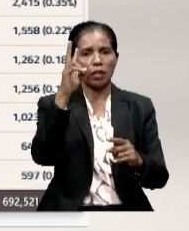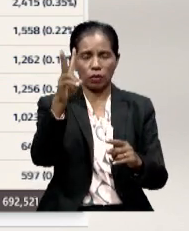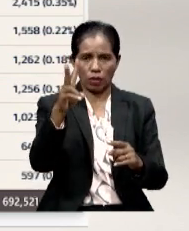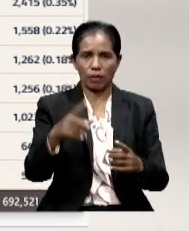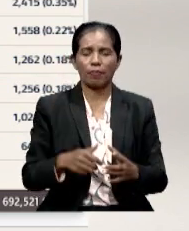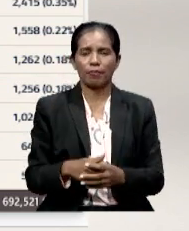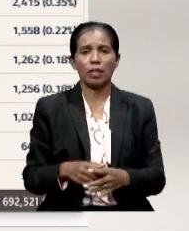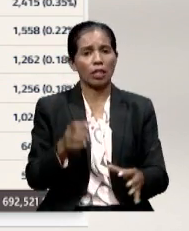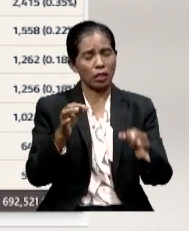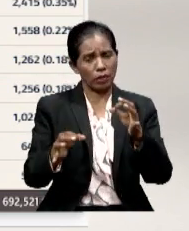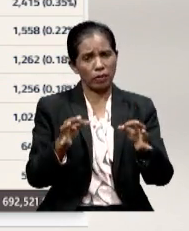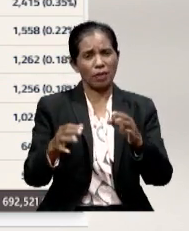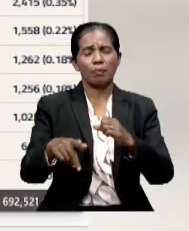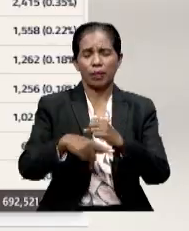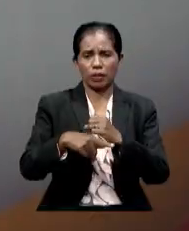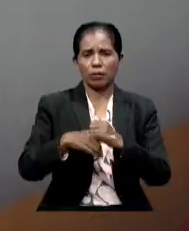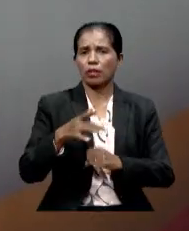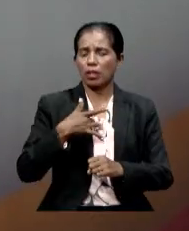se resente, ia